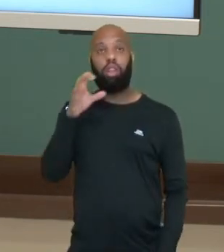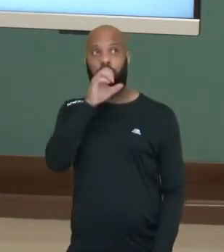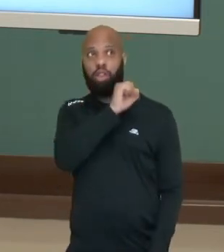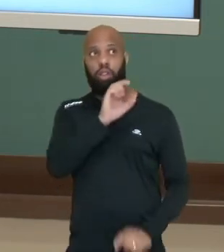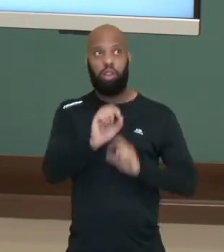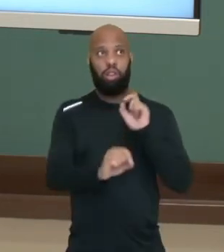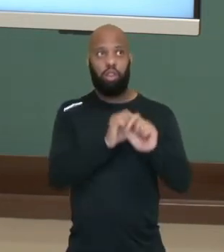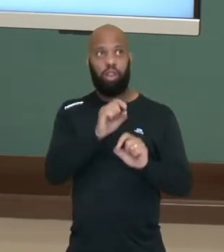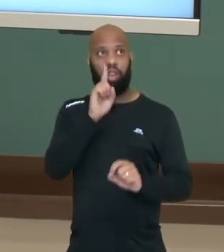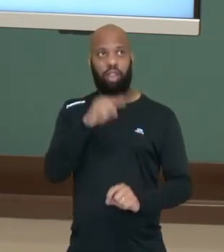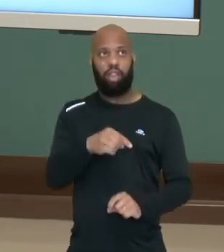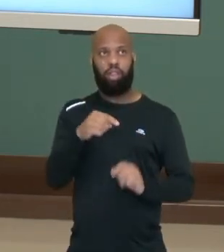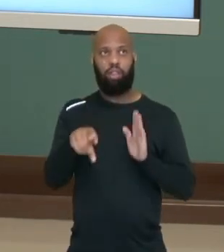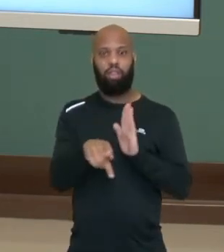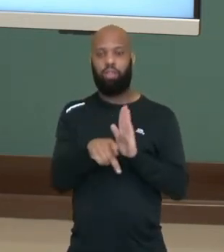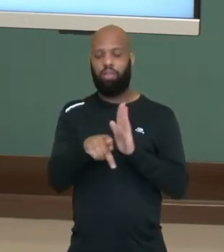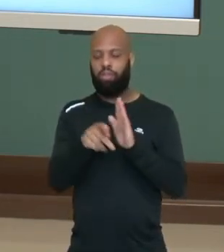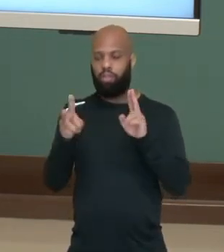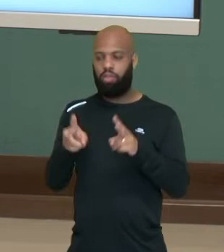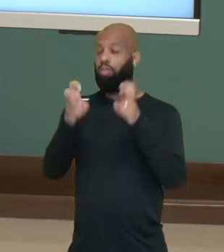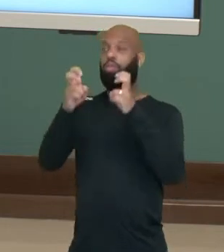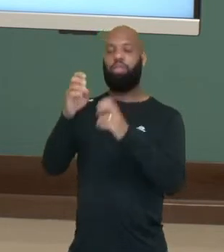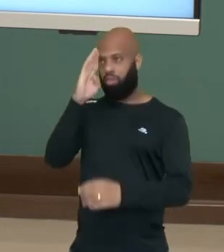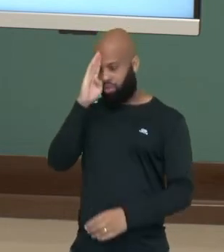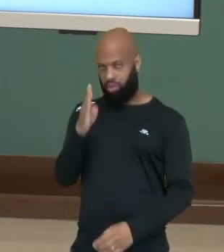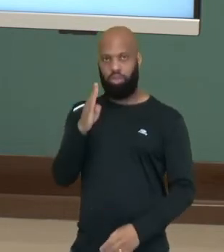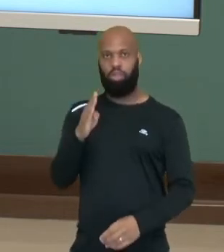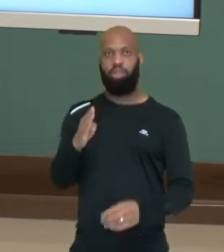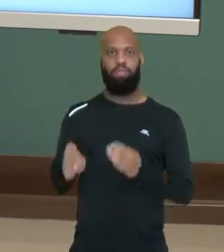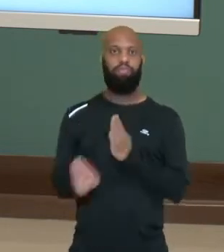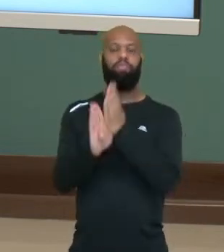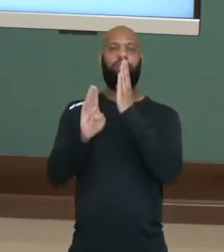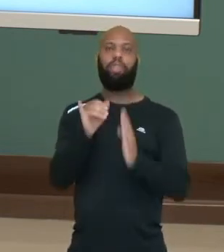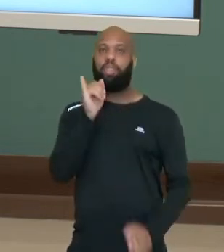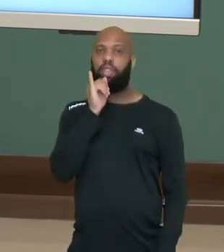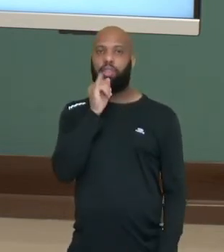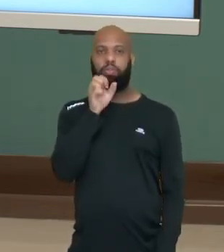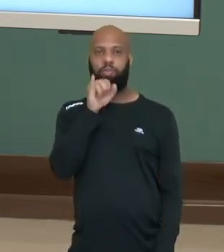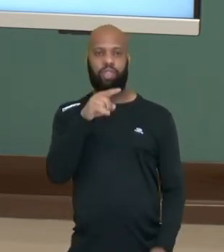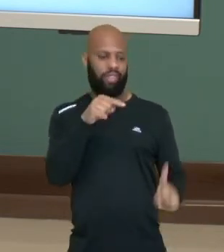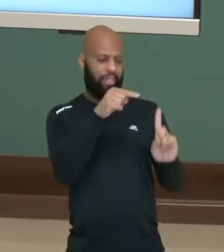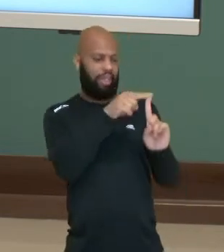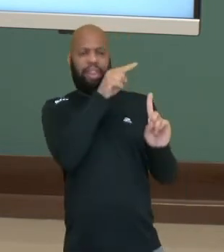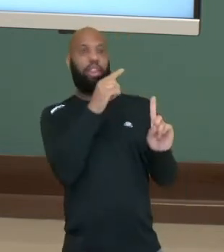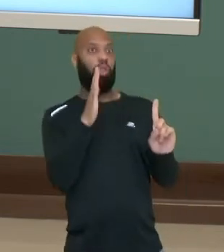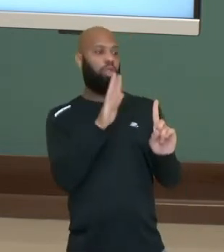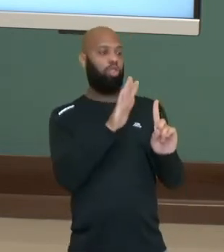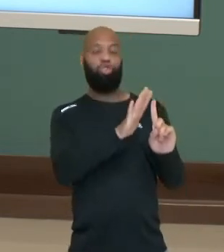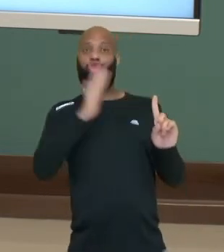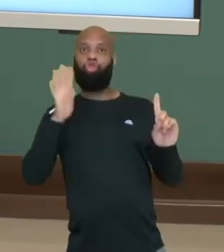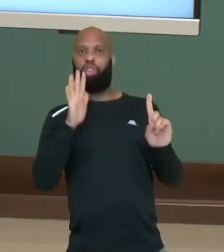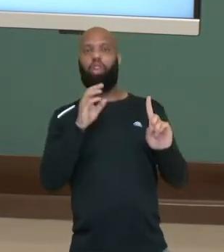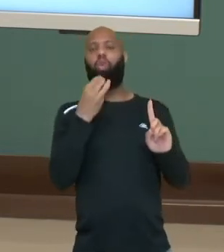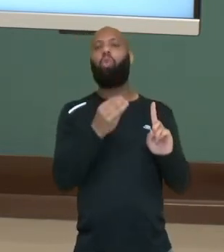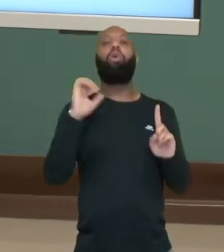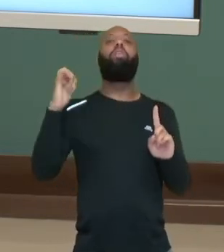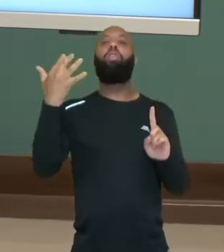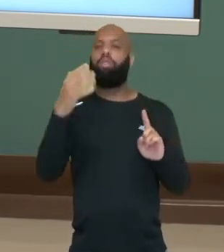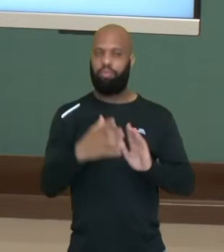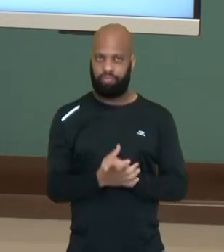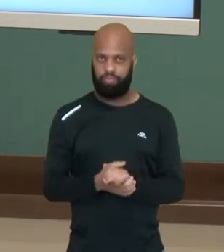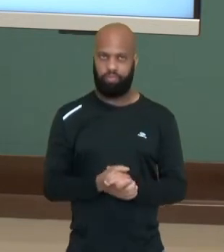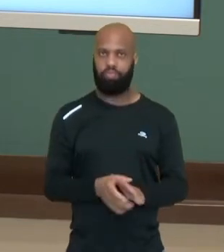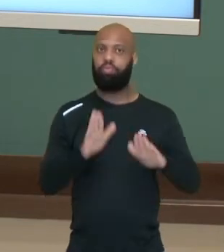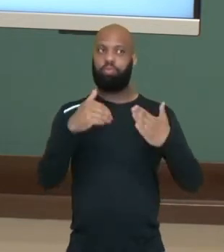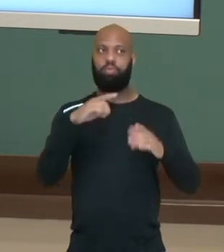de ato reflexo. Então, quando você encosta em algo pontiagudo, por exemplo, a sua reação é tirar a mão. Como que acontece isso,